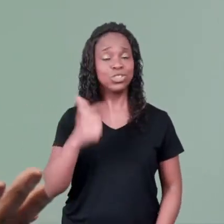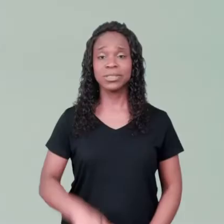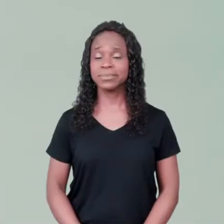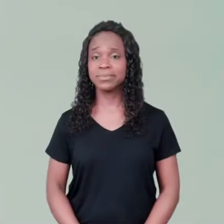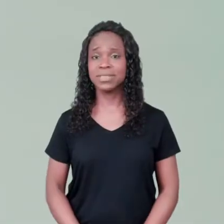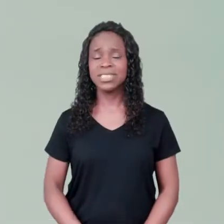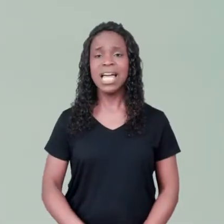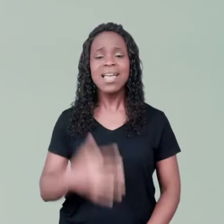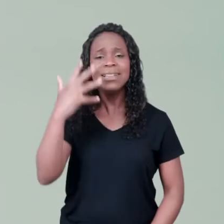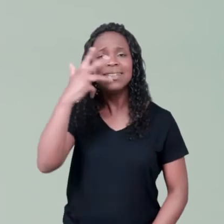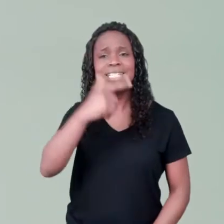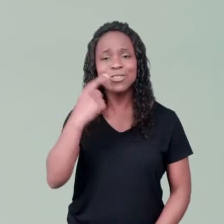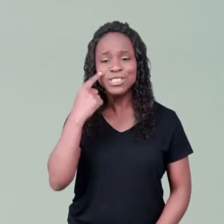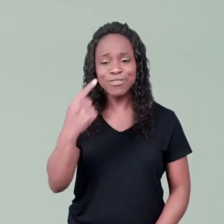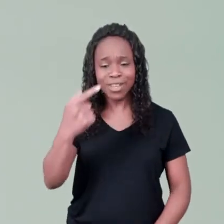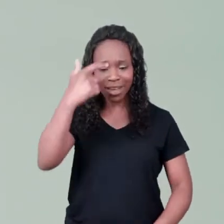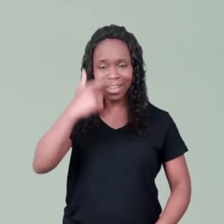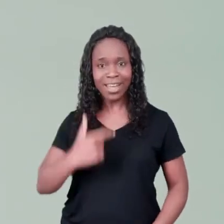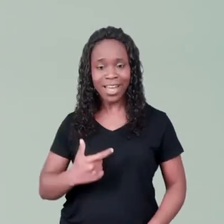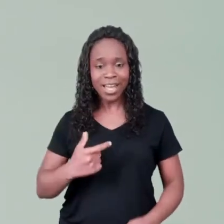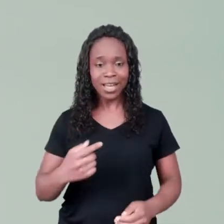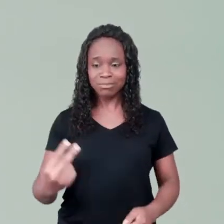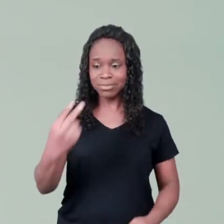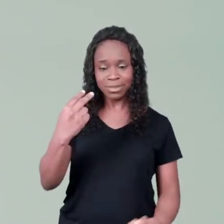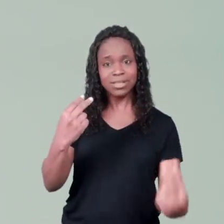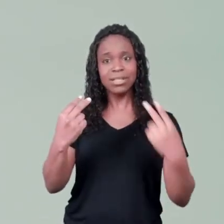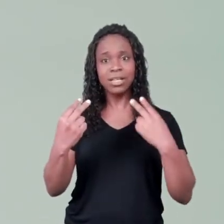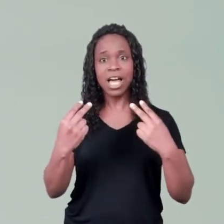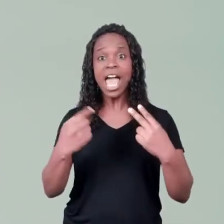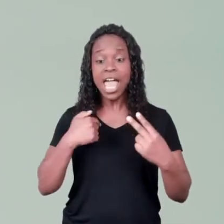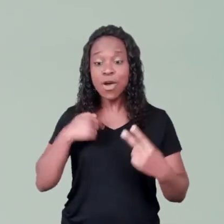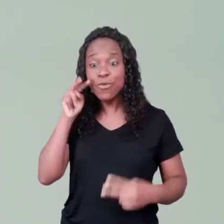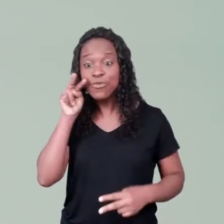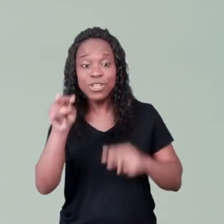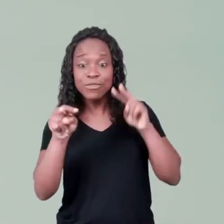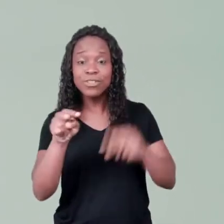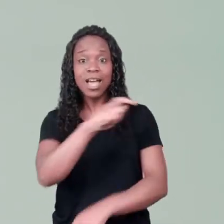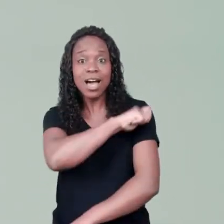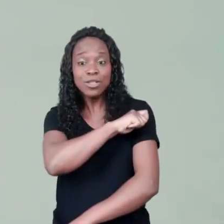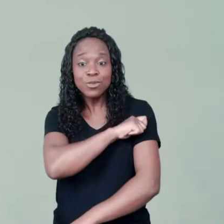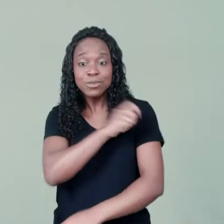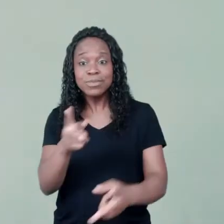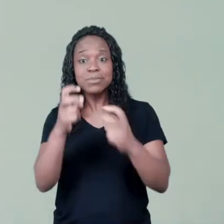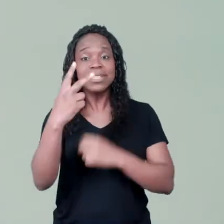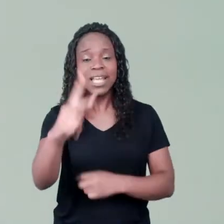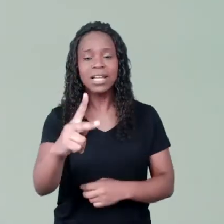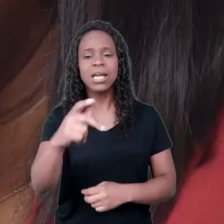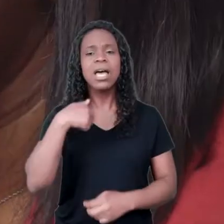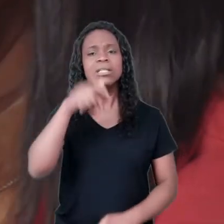tive. Porque é lindo demais você poder olhar e ver. Eu me vejo neles